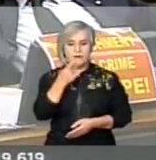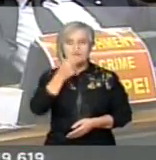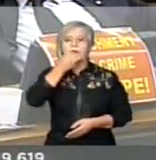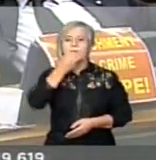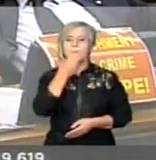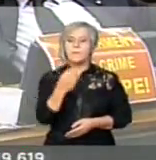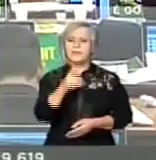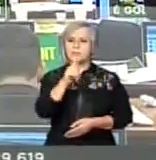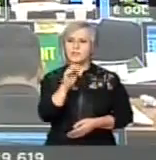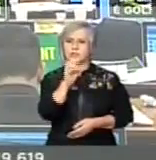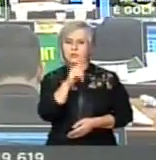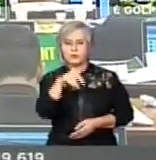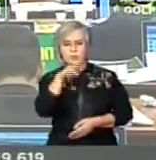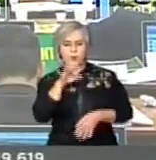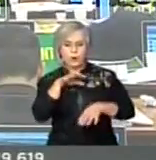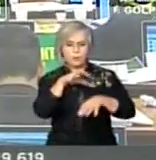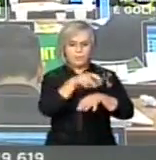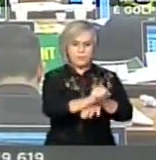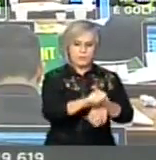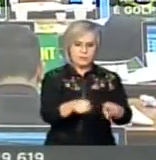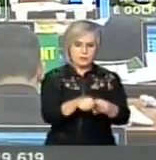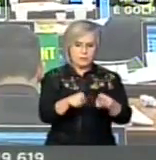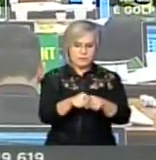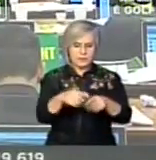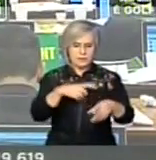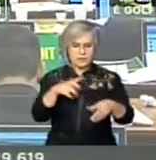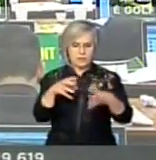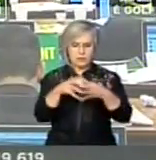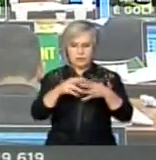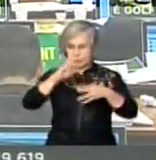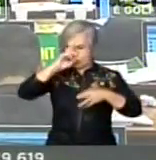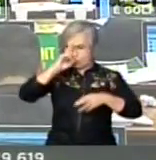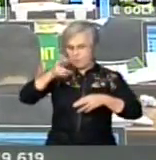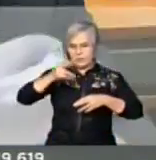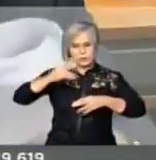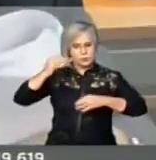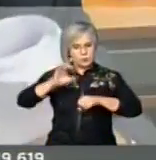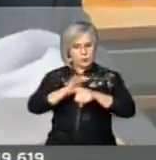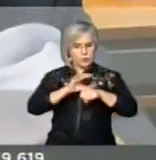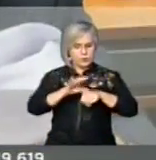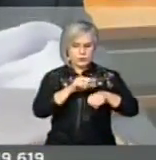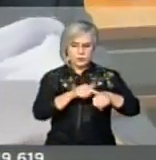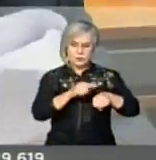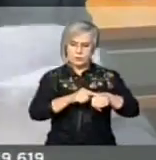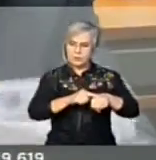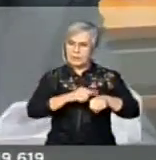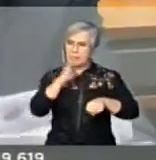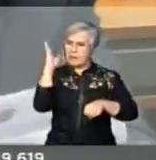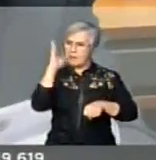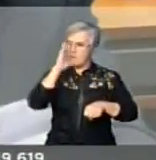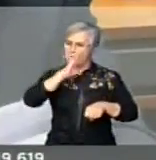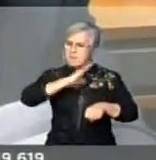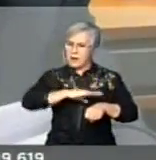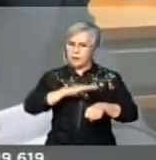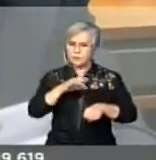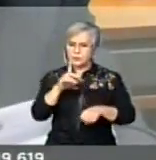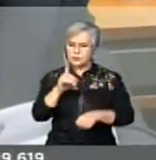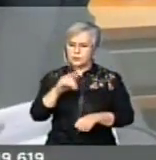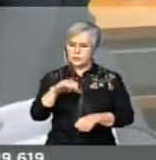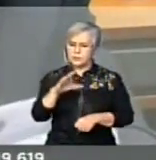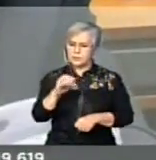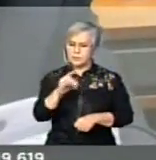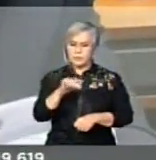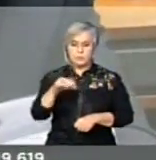fiel observância dos comandos constitucionais. Maldita democracia em que o voto popular,